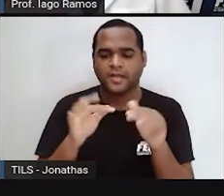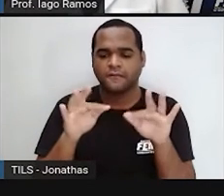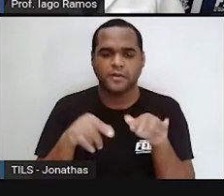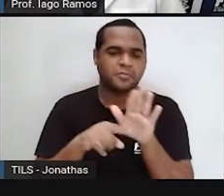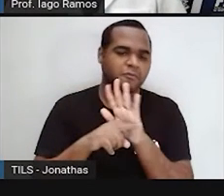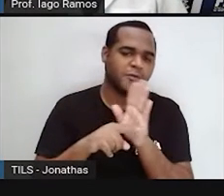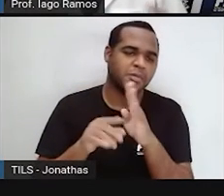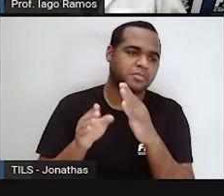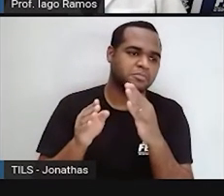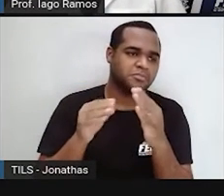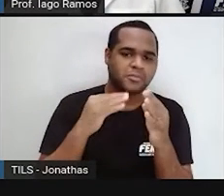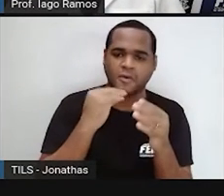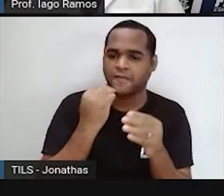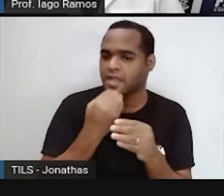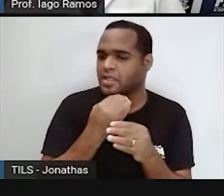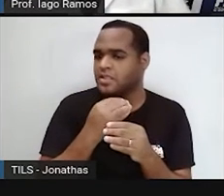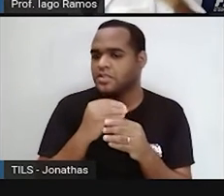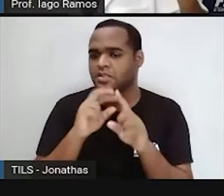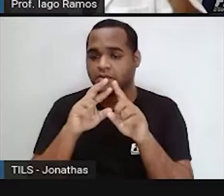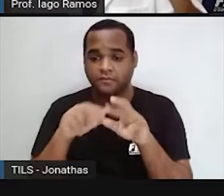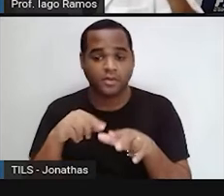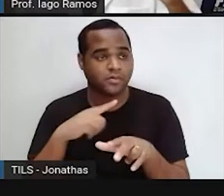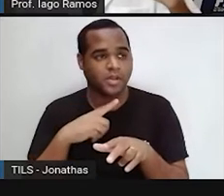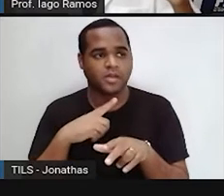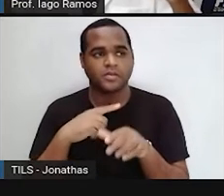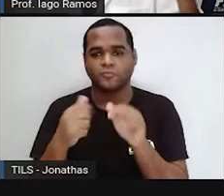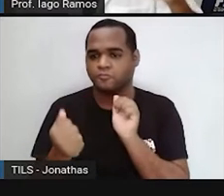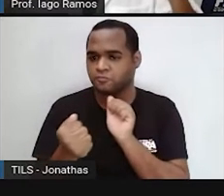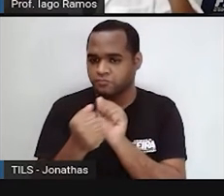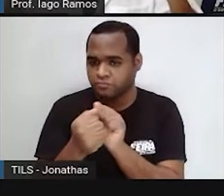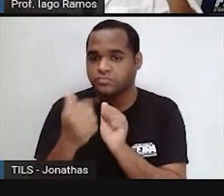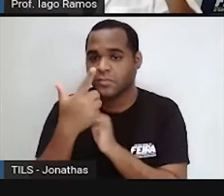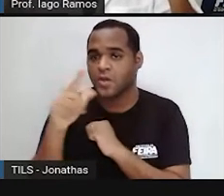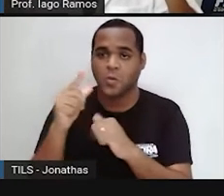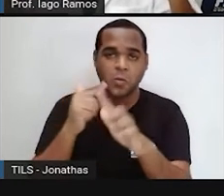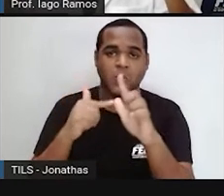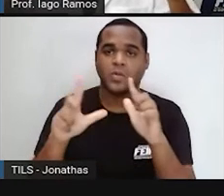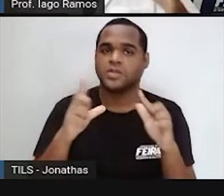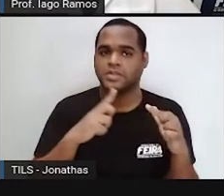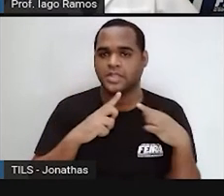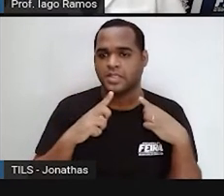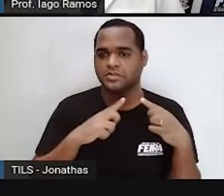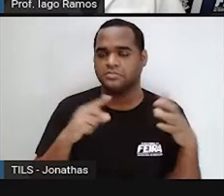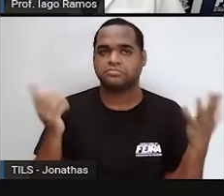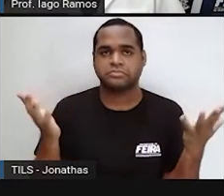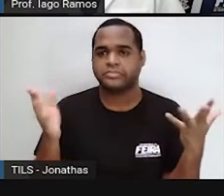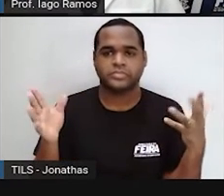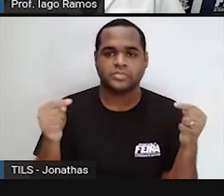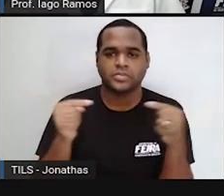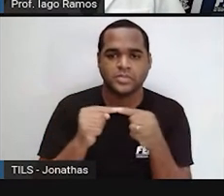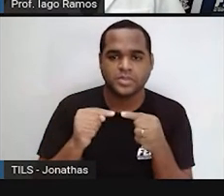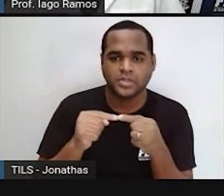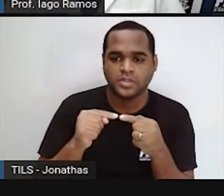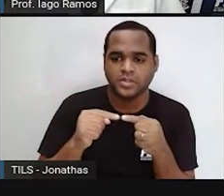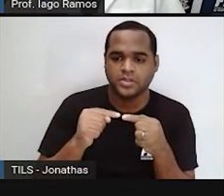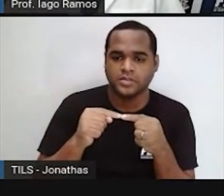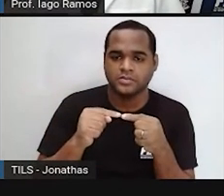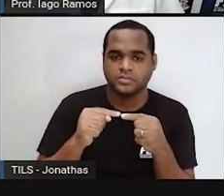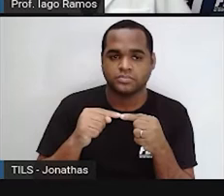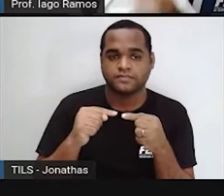filmes e novelas em feriados a gente é em algum algum algum desses desse tipo de